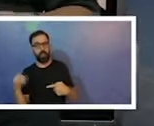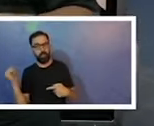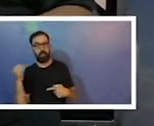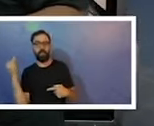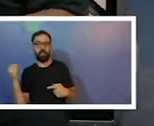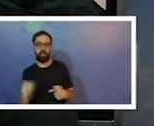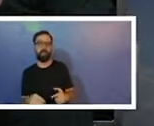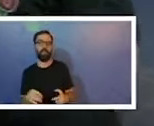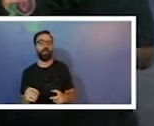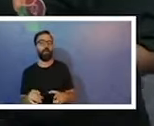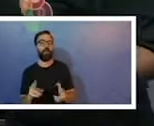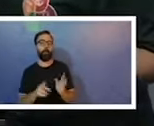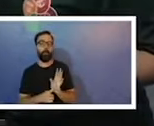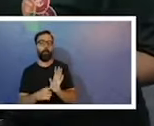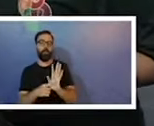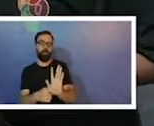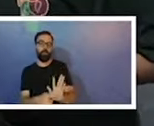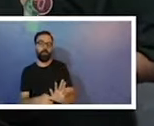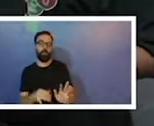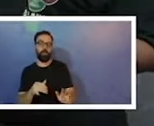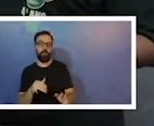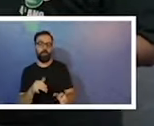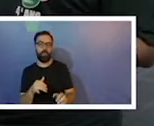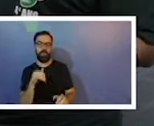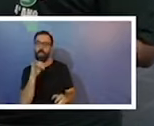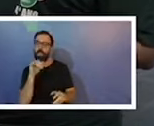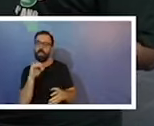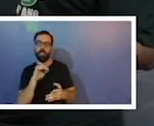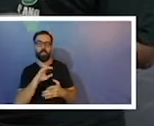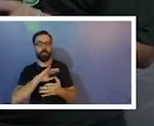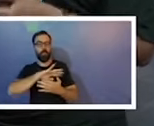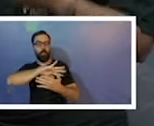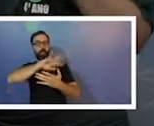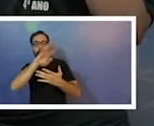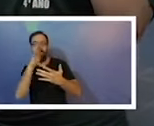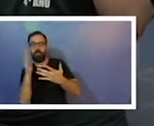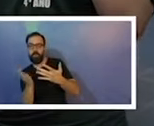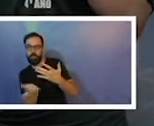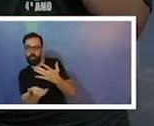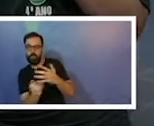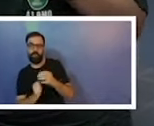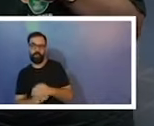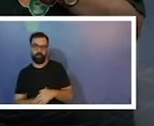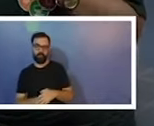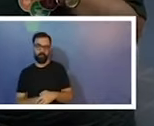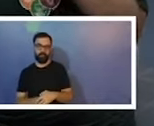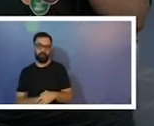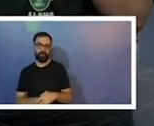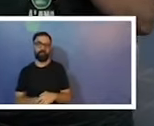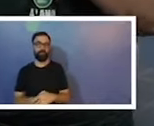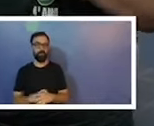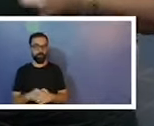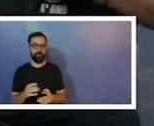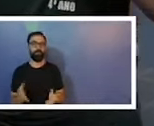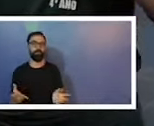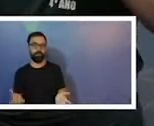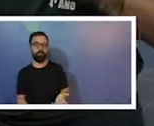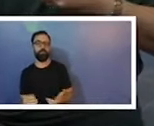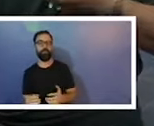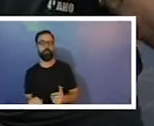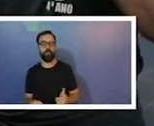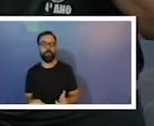de energia. Vamos lá, letra A. Boi, ser humano e capim. Pensa sempre qual é